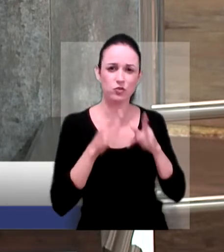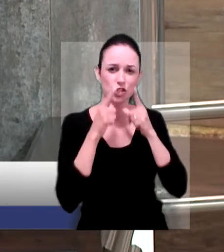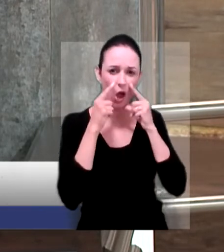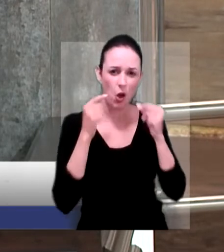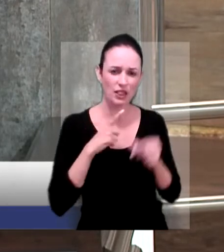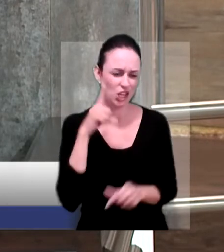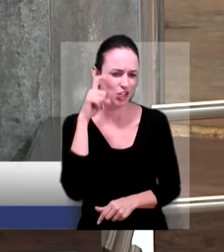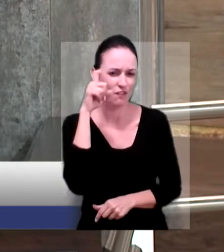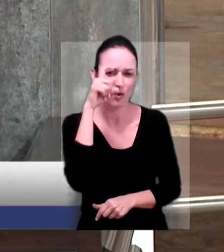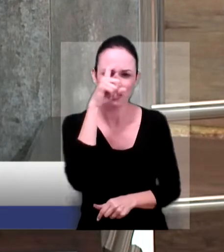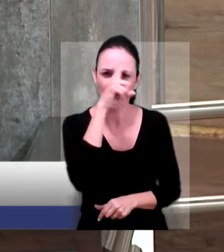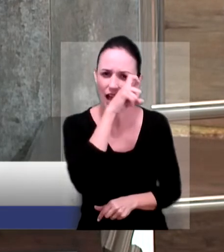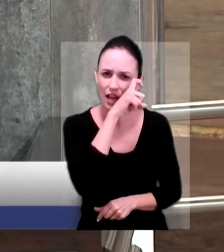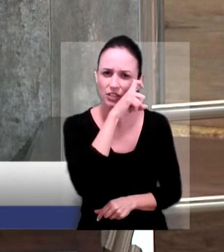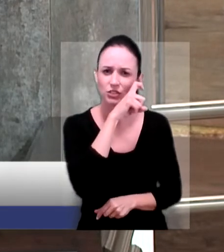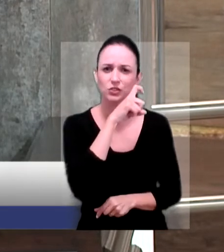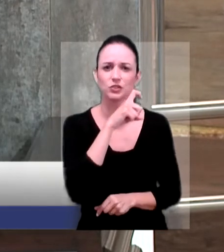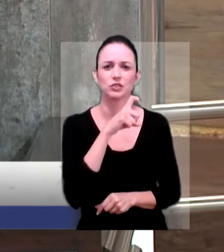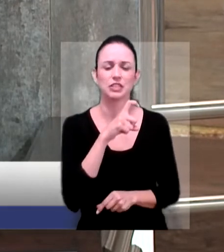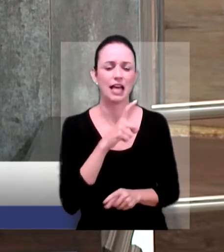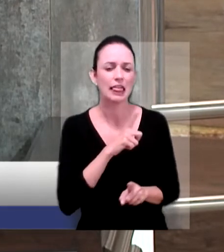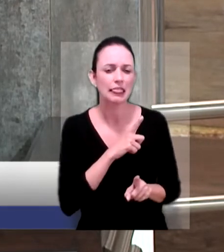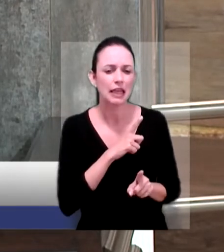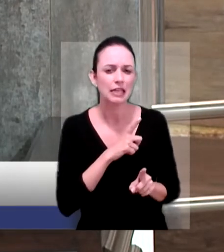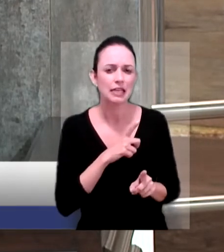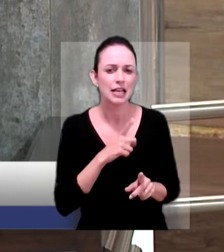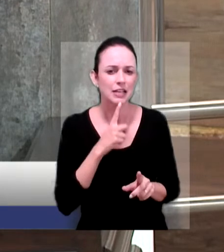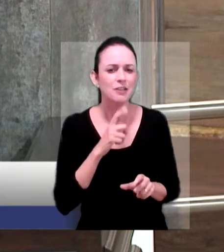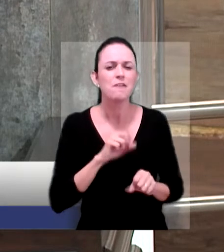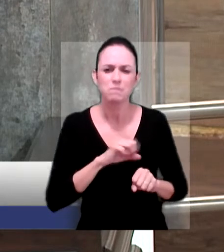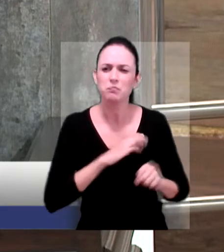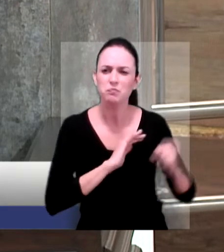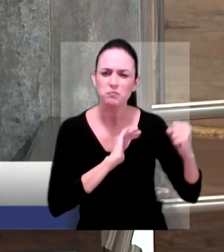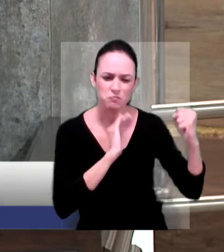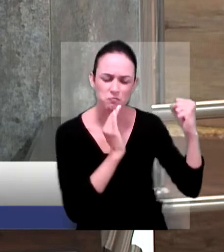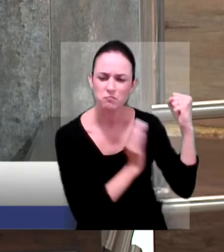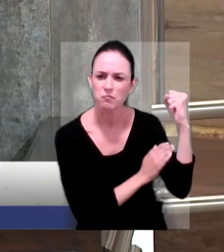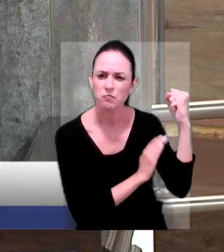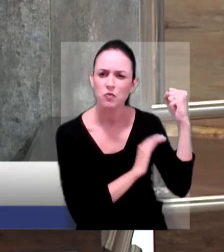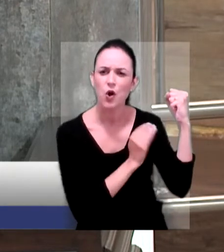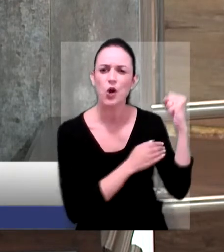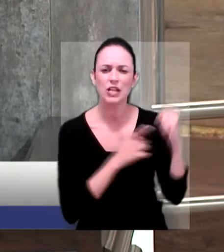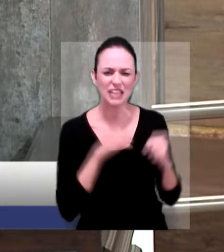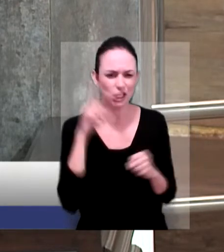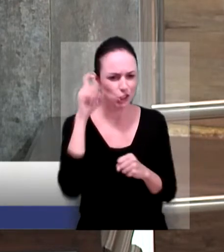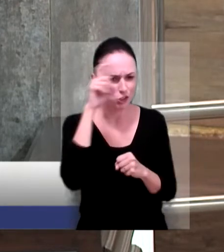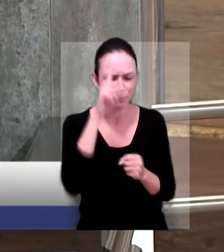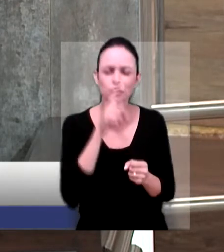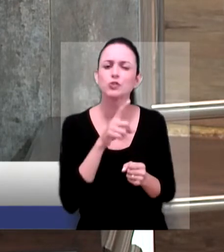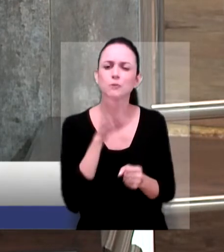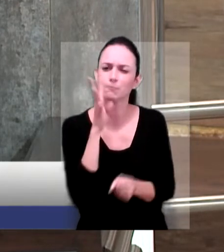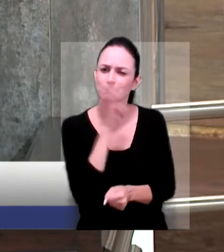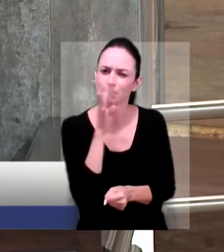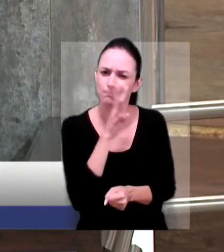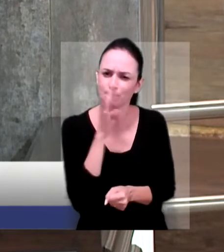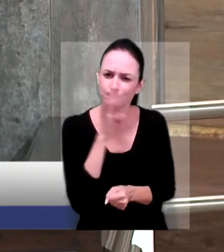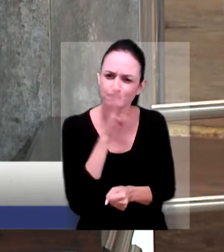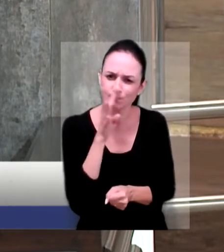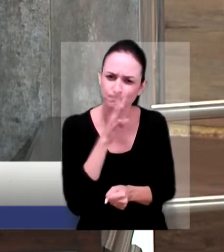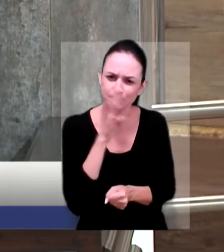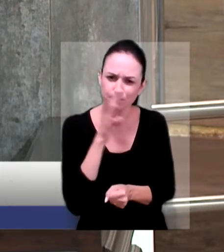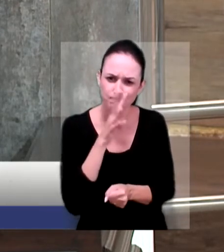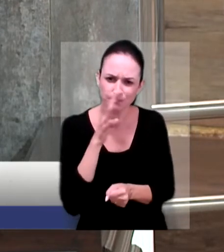que encontra força nas necessidades, nós estamos sempre prontos para todos os desafios da